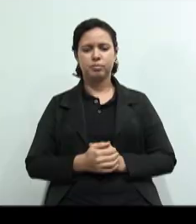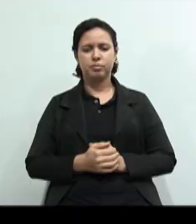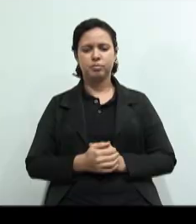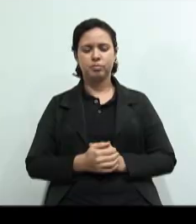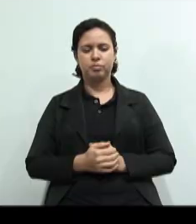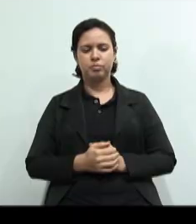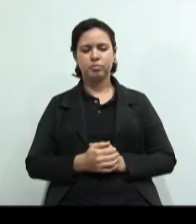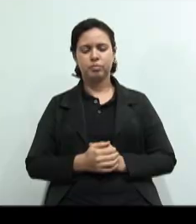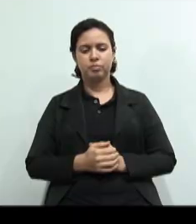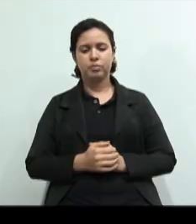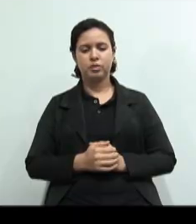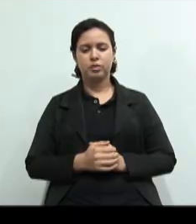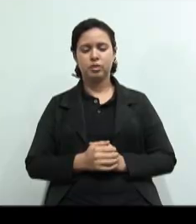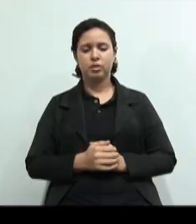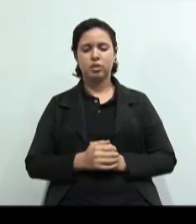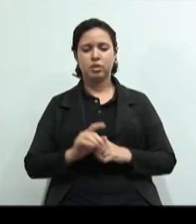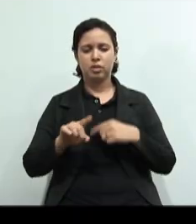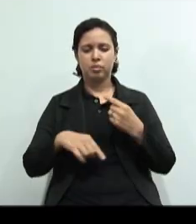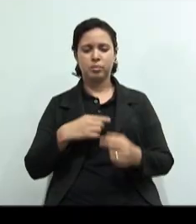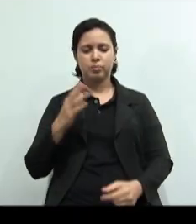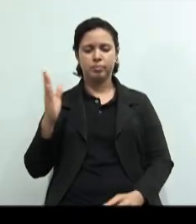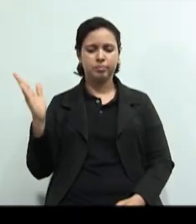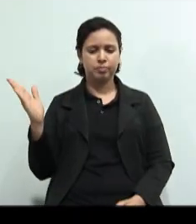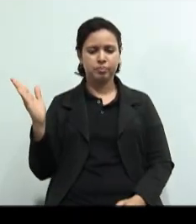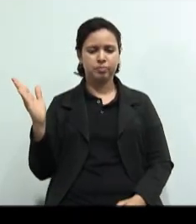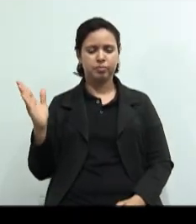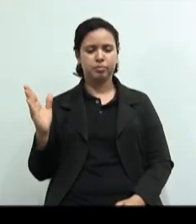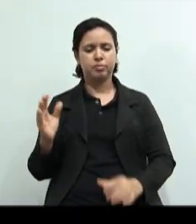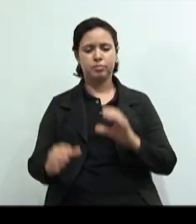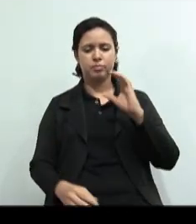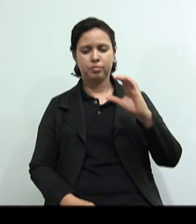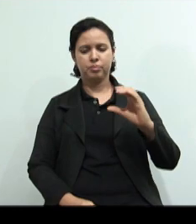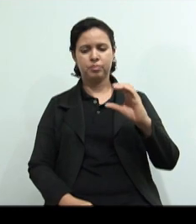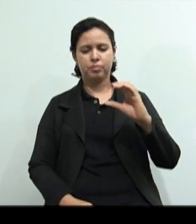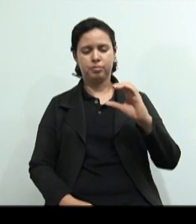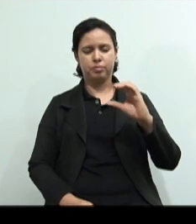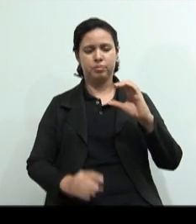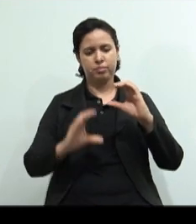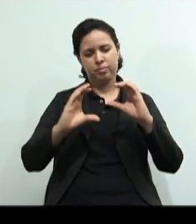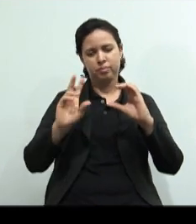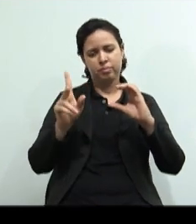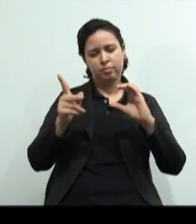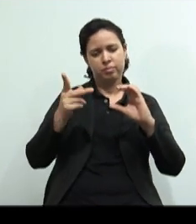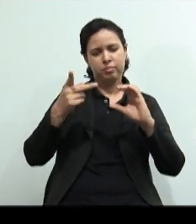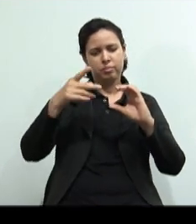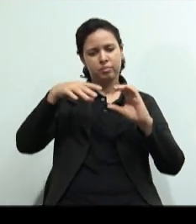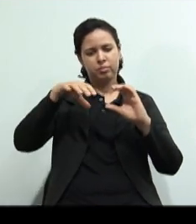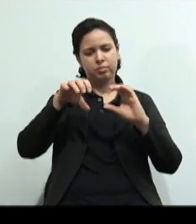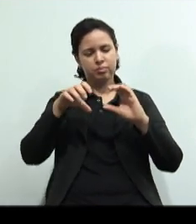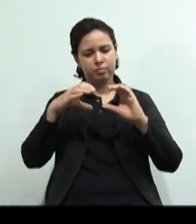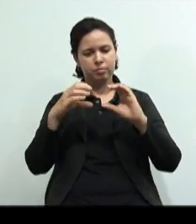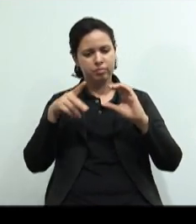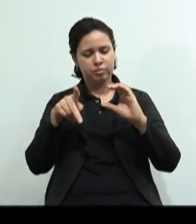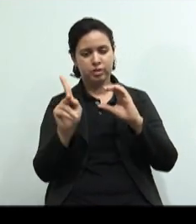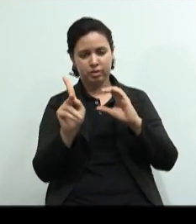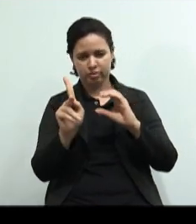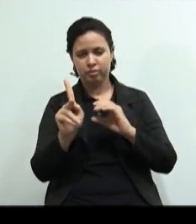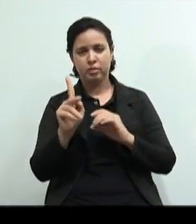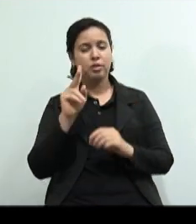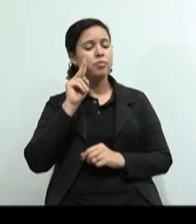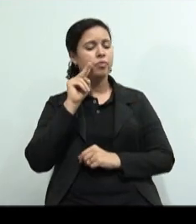O próximo passo é o check, checar, verificar, né? Conferir,